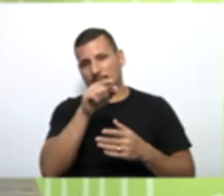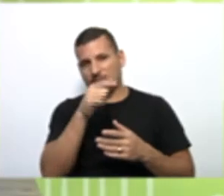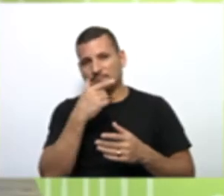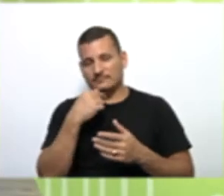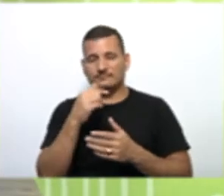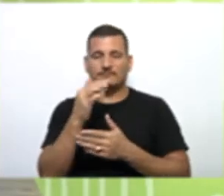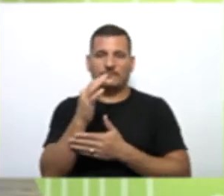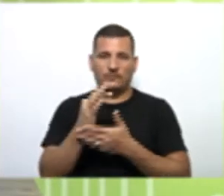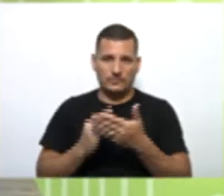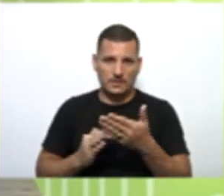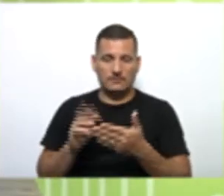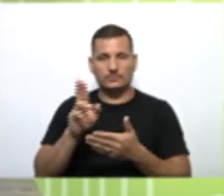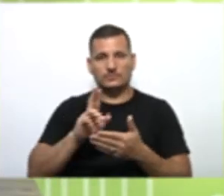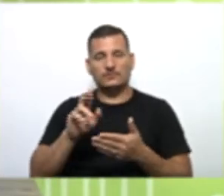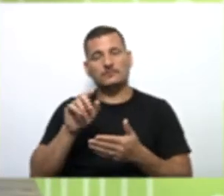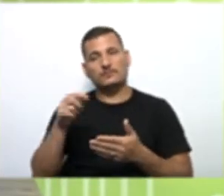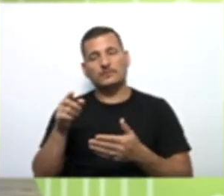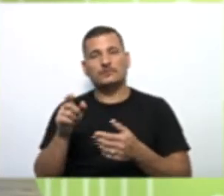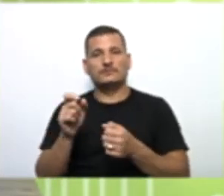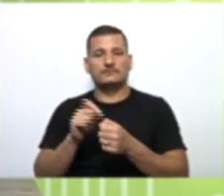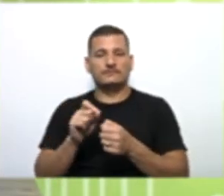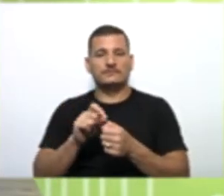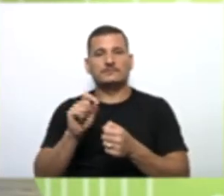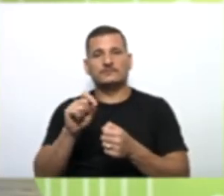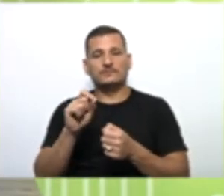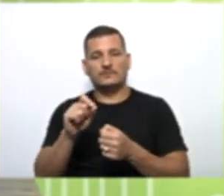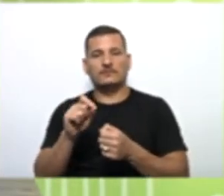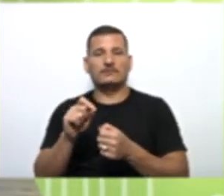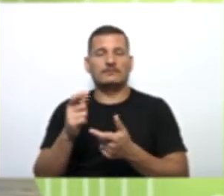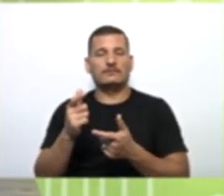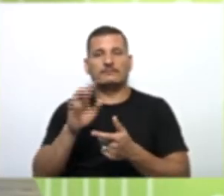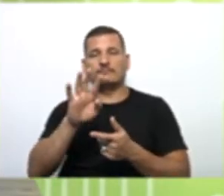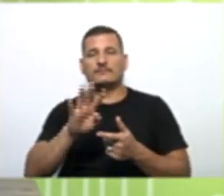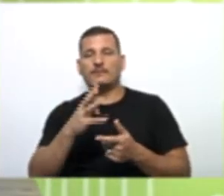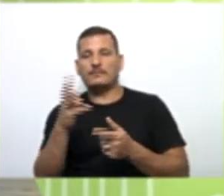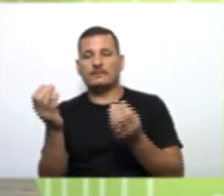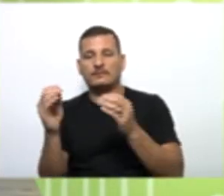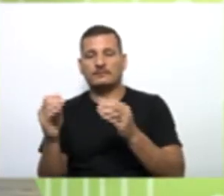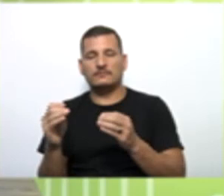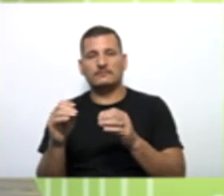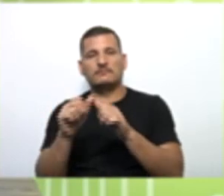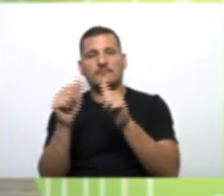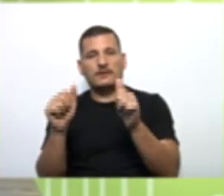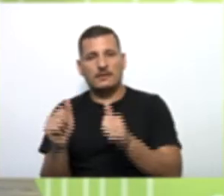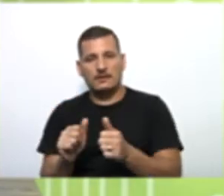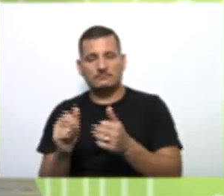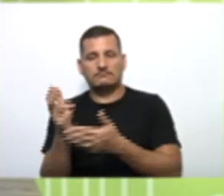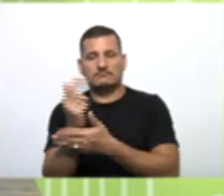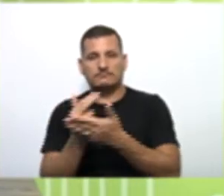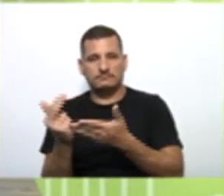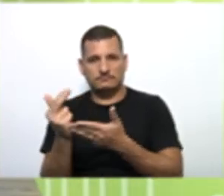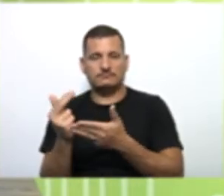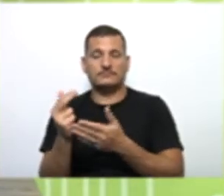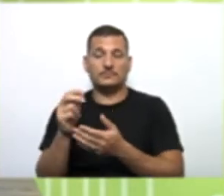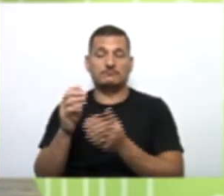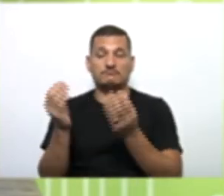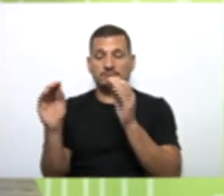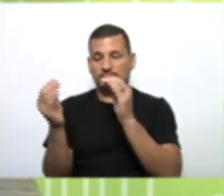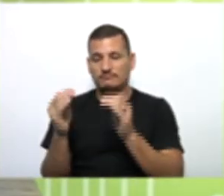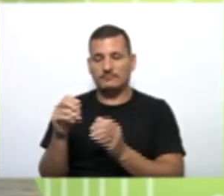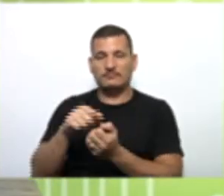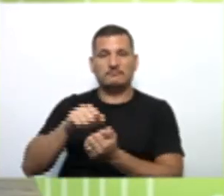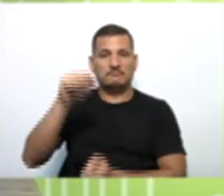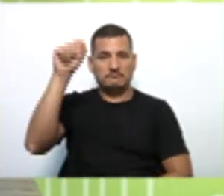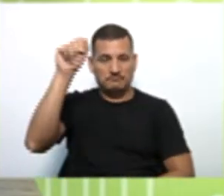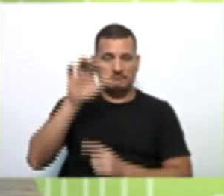ele tabulou esses dados, né, que é você colocar em forma de tabela, em forma de gráfico, em forma de imagem, e ele montou um banner para expor